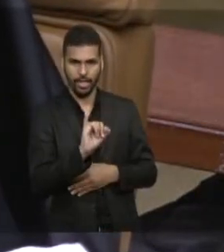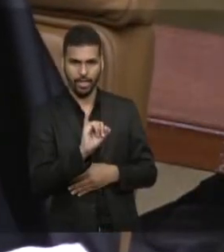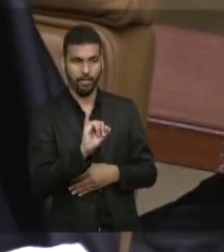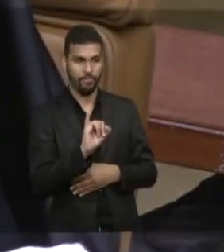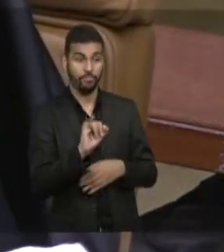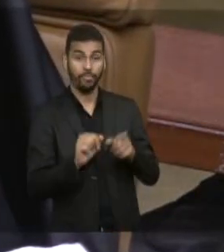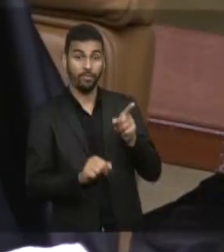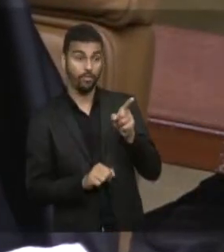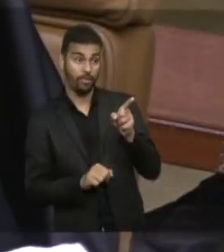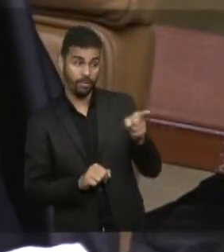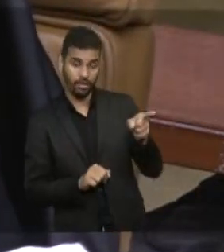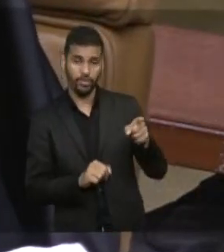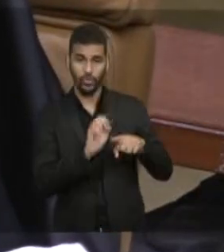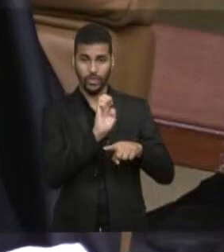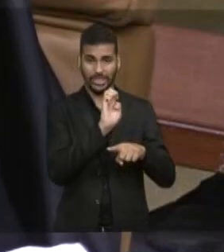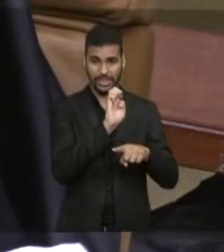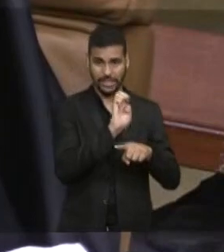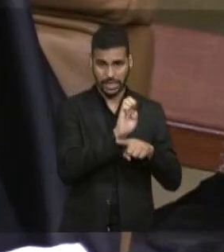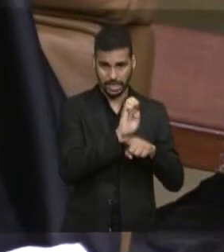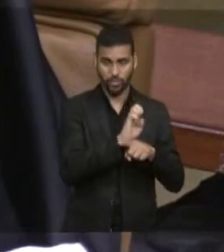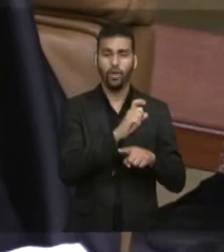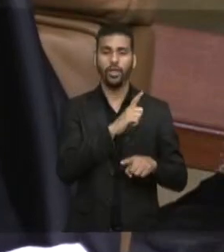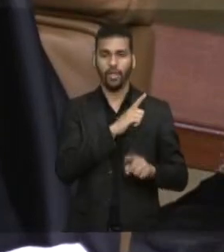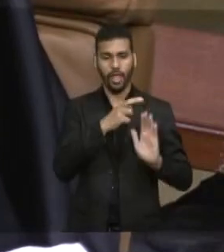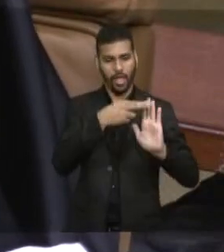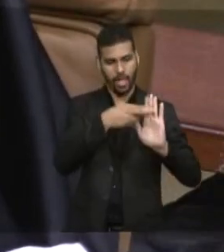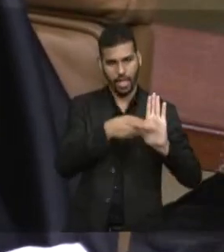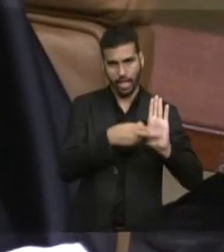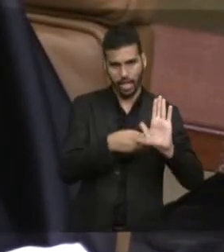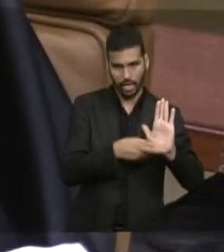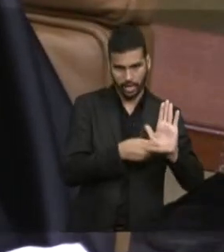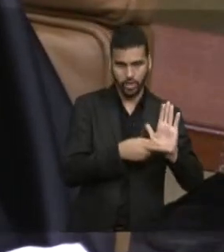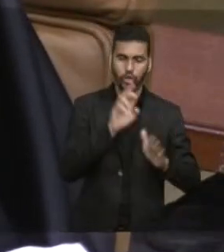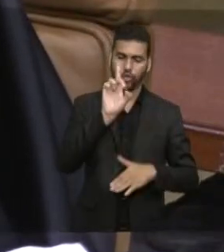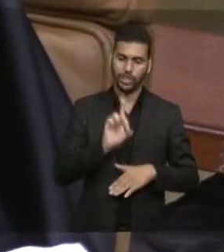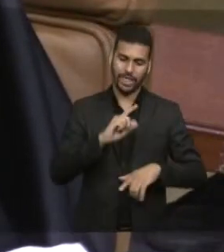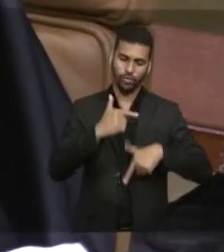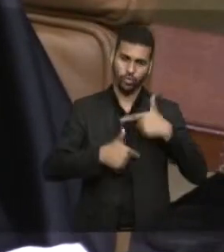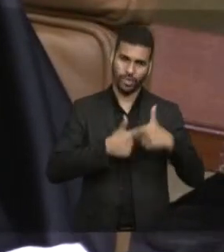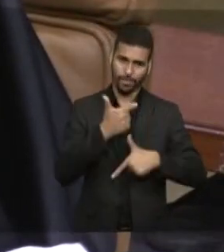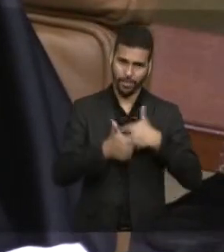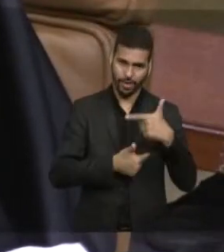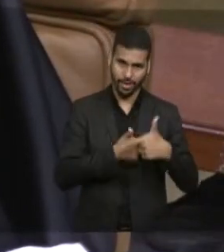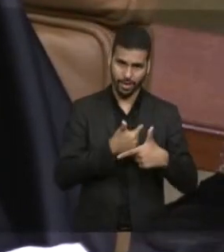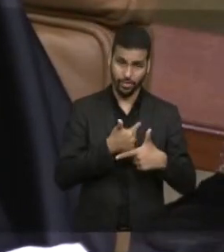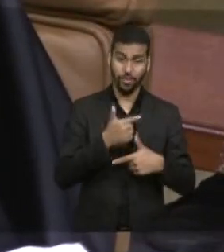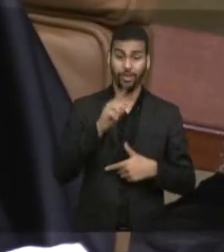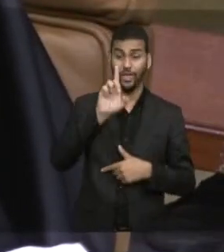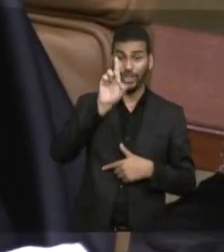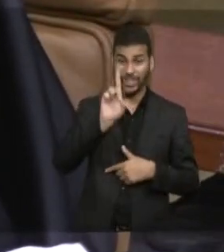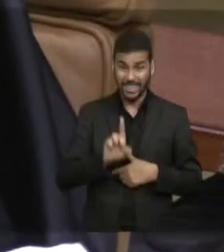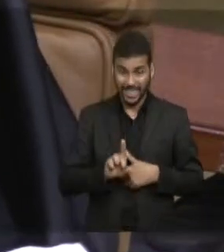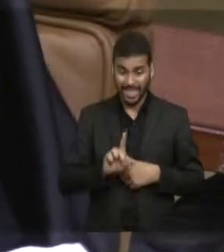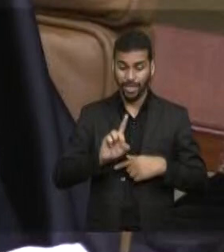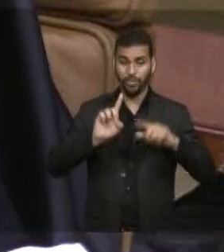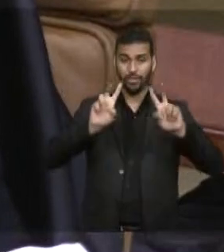veicula normas de direito do trabalho cuja matéria de competência privativa